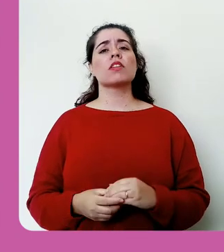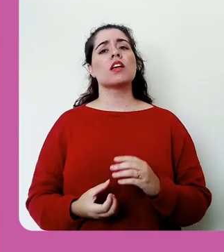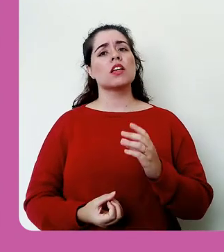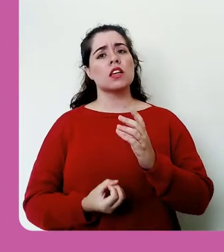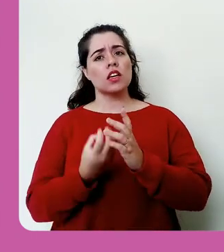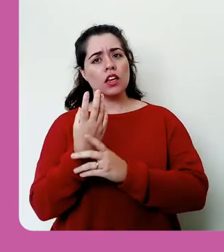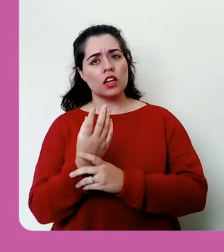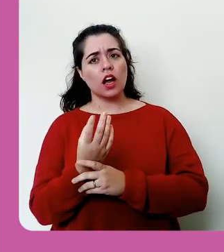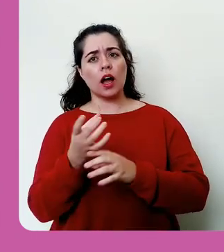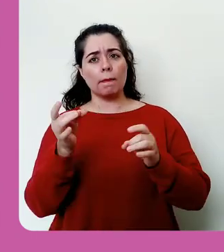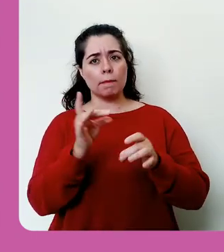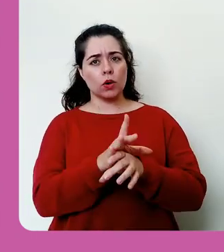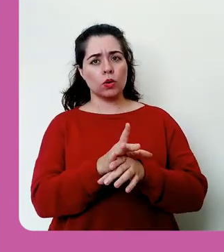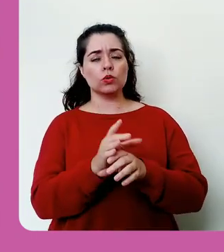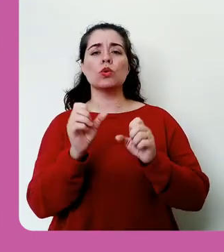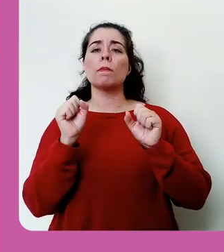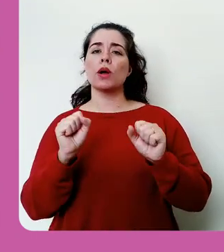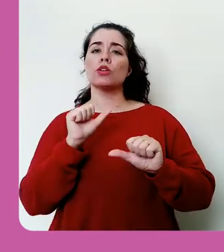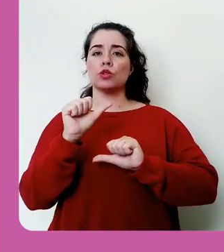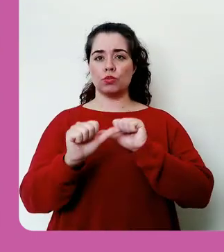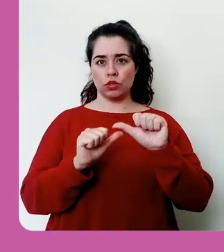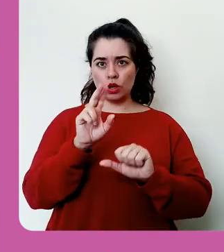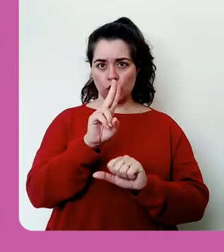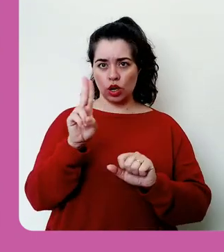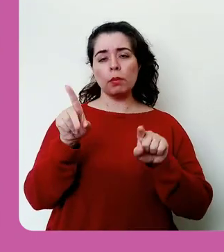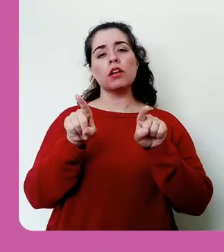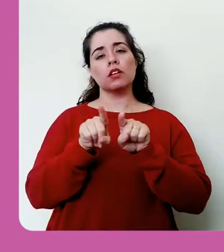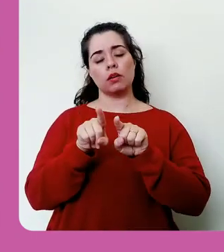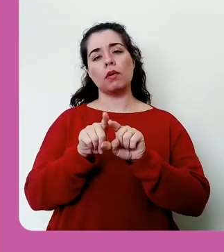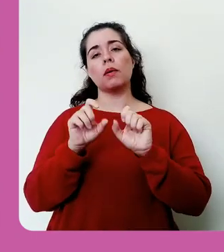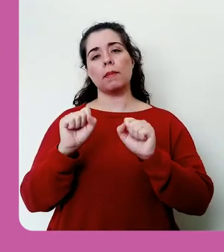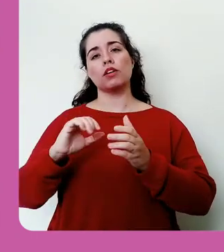você pode tanto remover quanto renomear a sala.